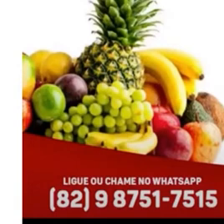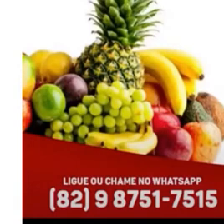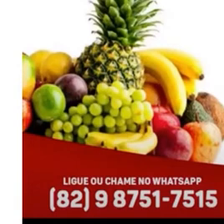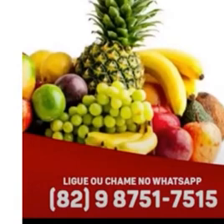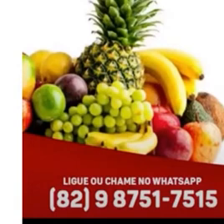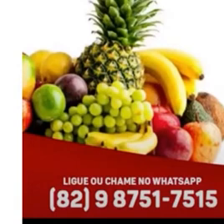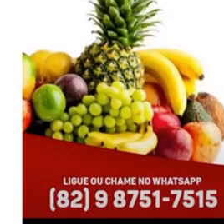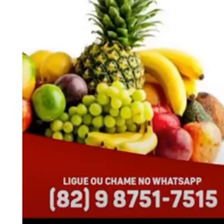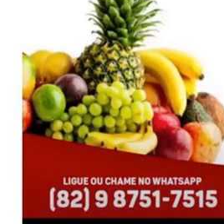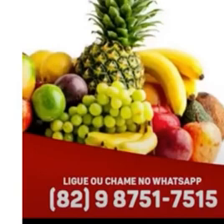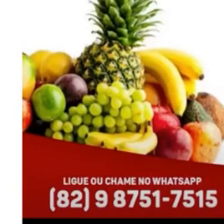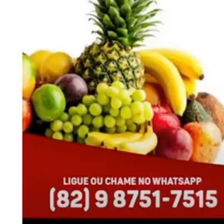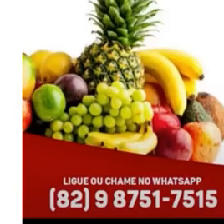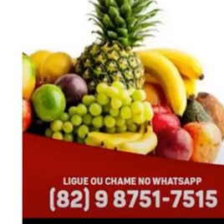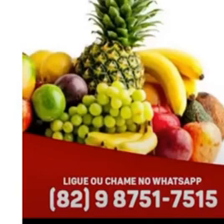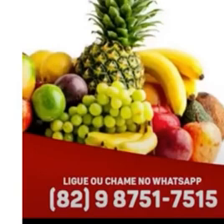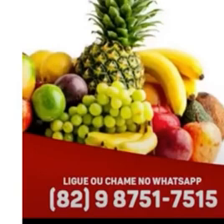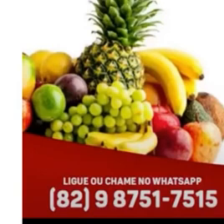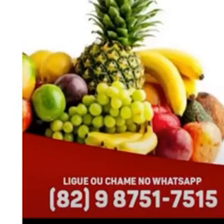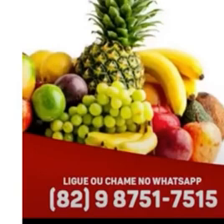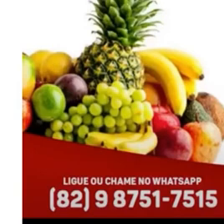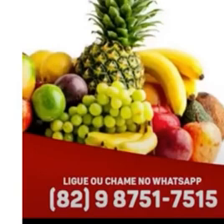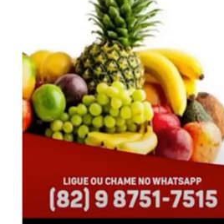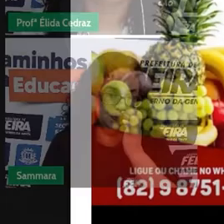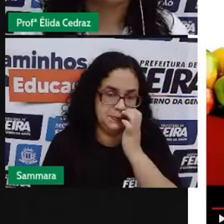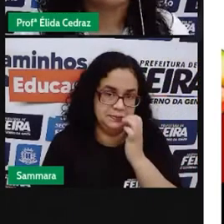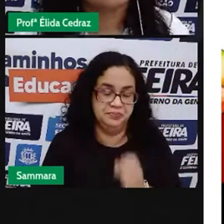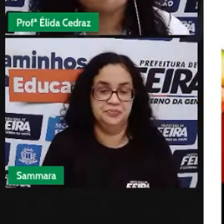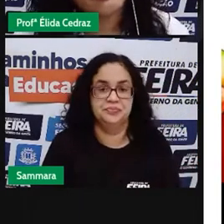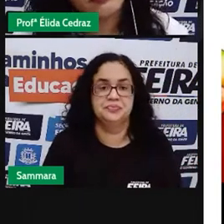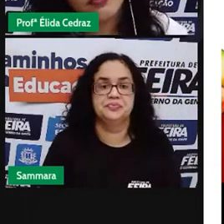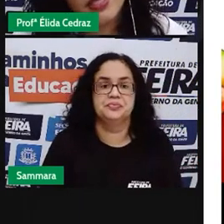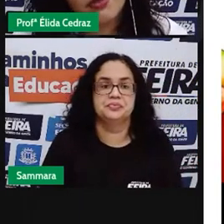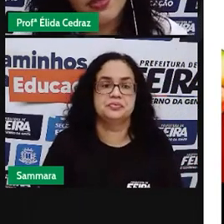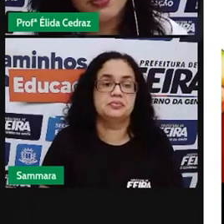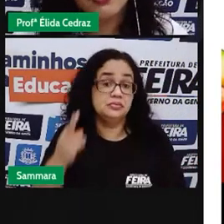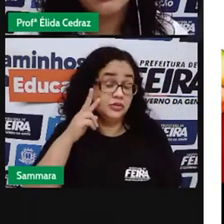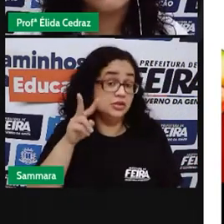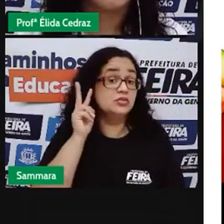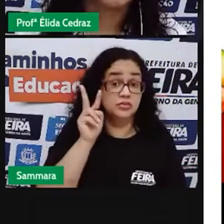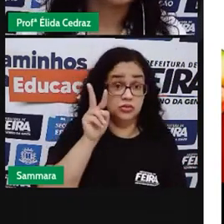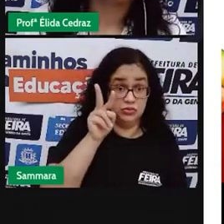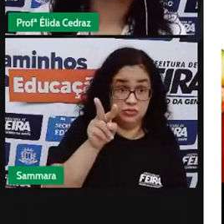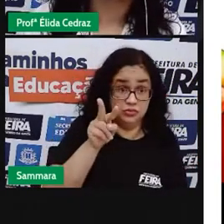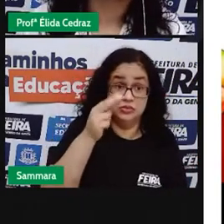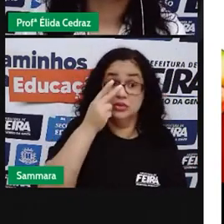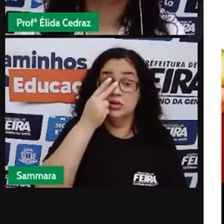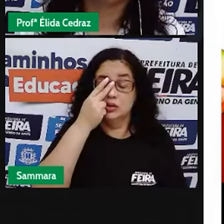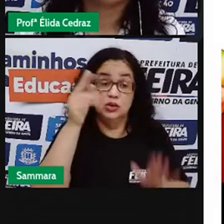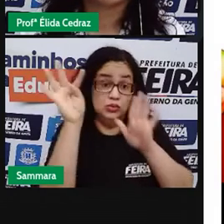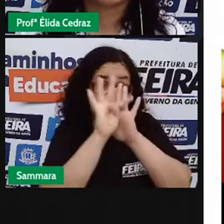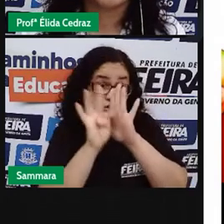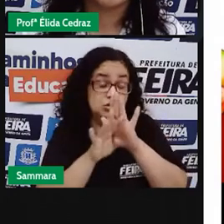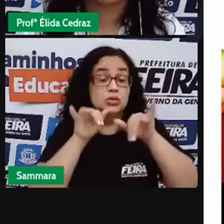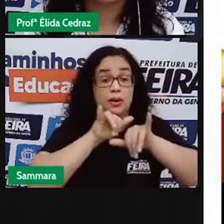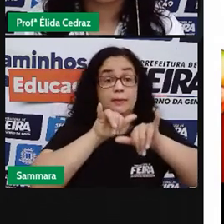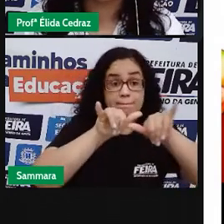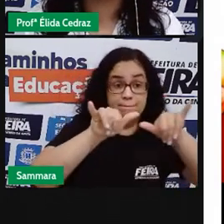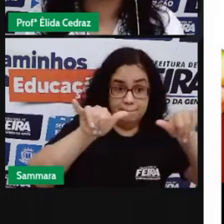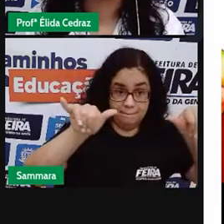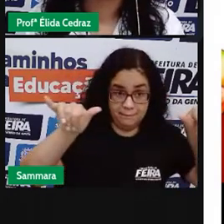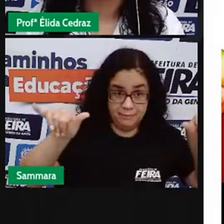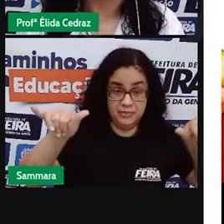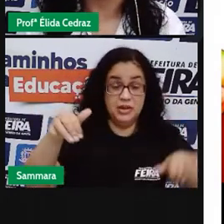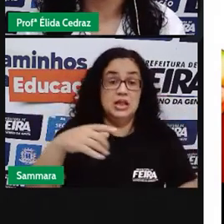30 ovos graúdos por apenas 10 reais. Você viu? Os textos publicitários,